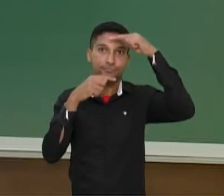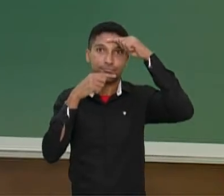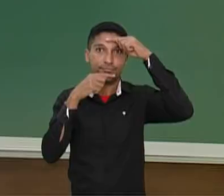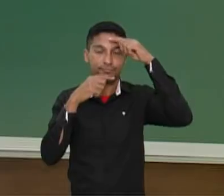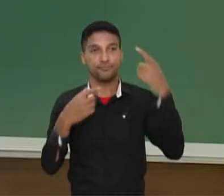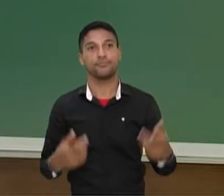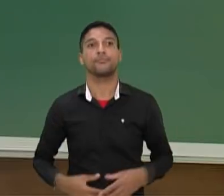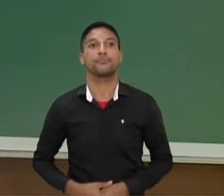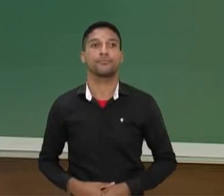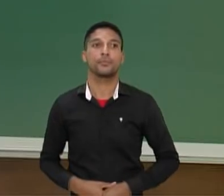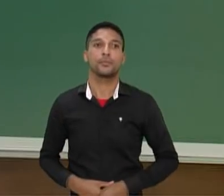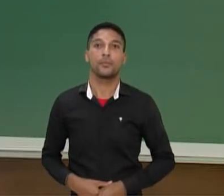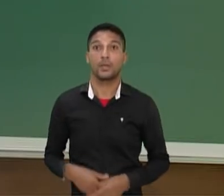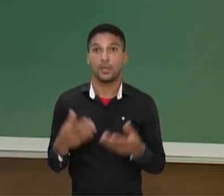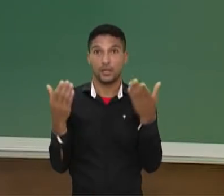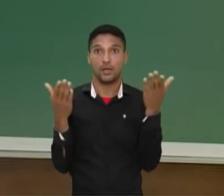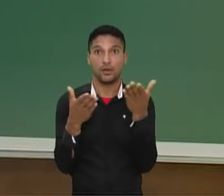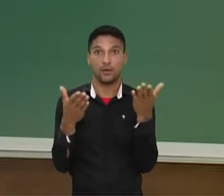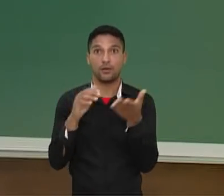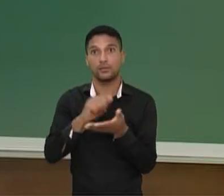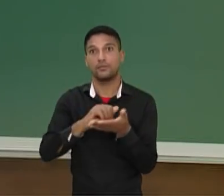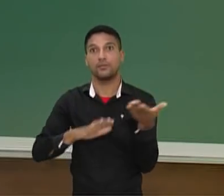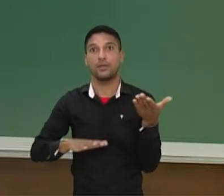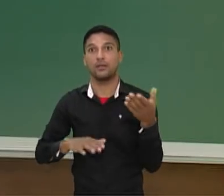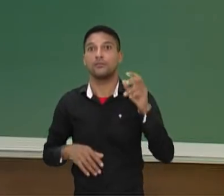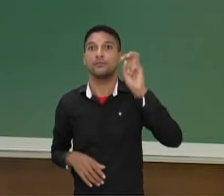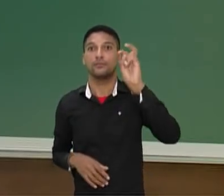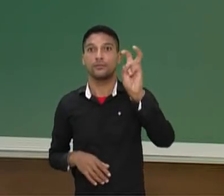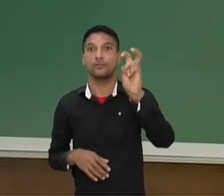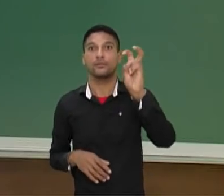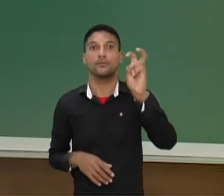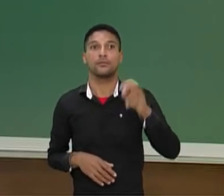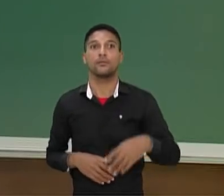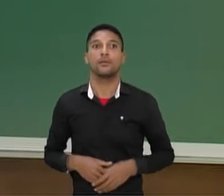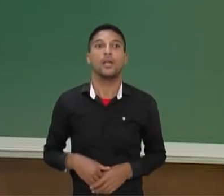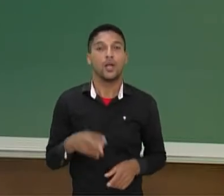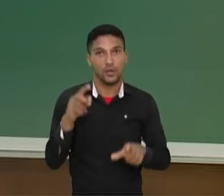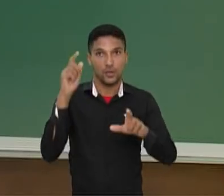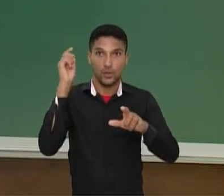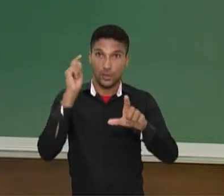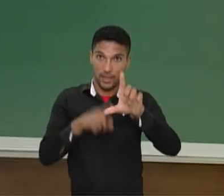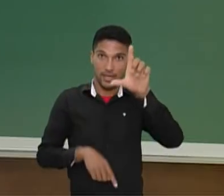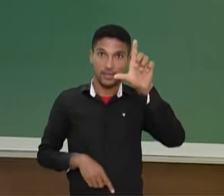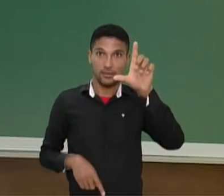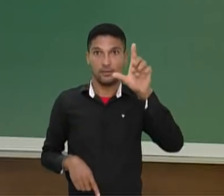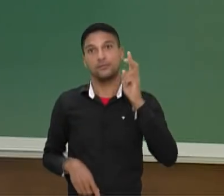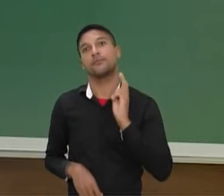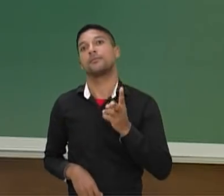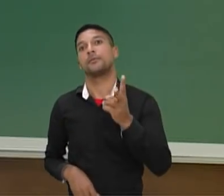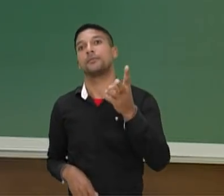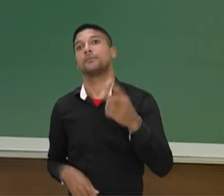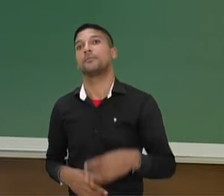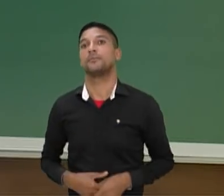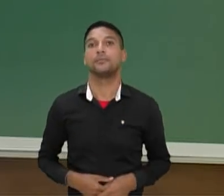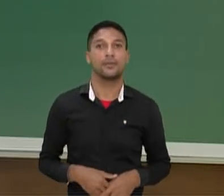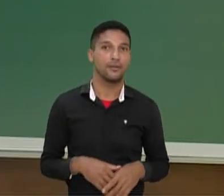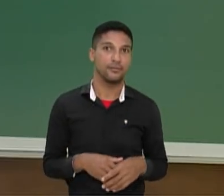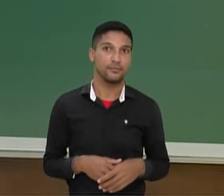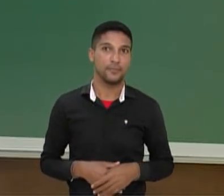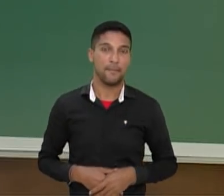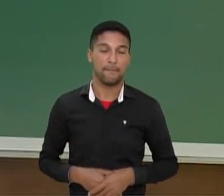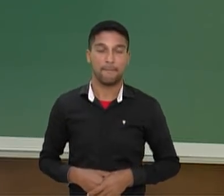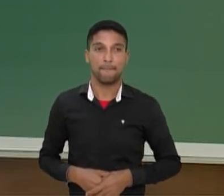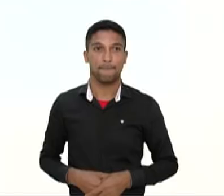para o exercício 5 e a gente continua com as letrinhas, porque a gente adora letras. Ele fala assim,